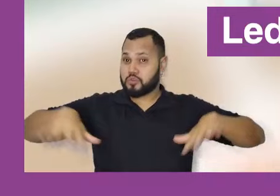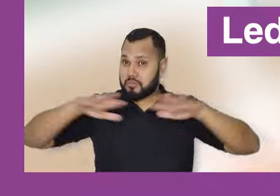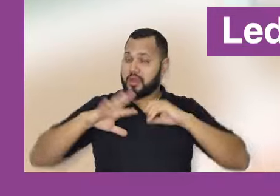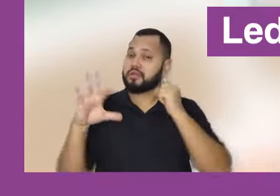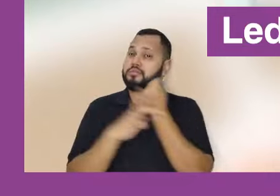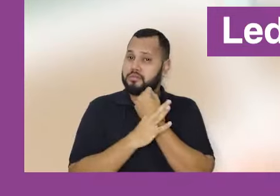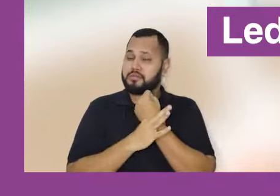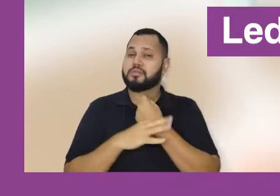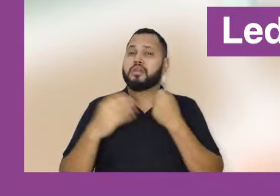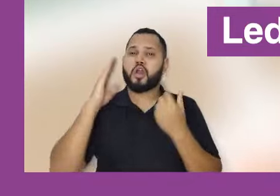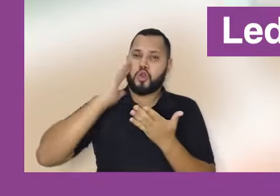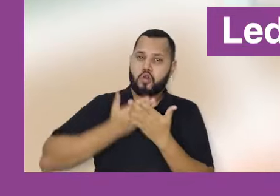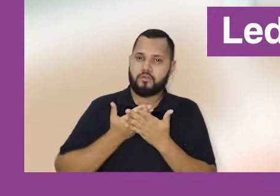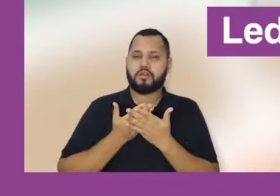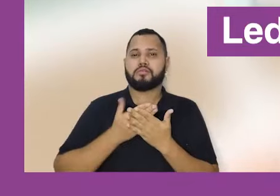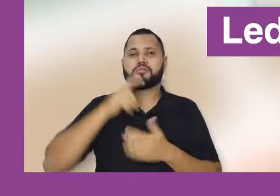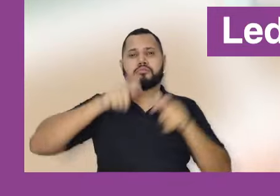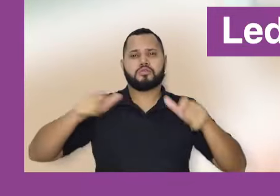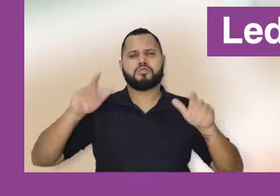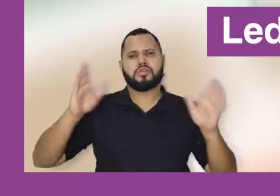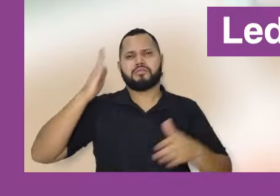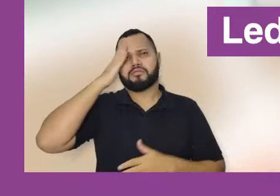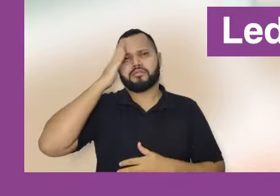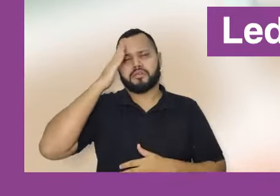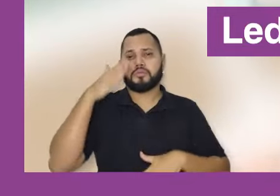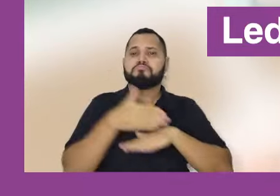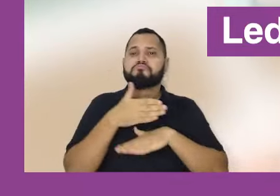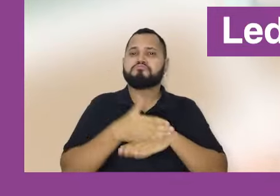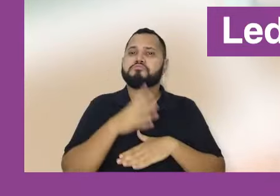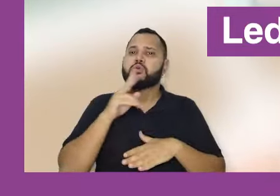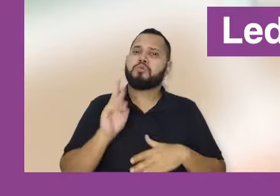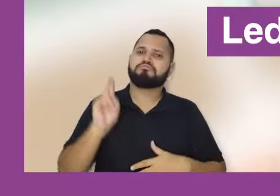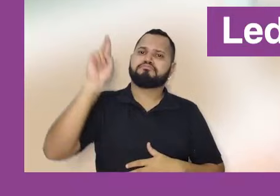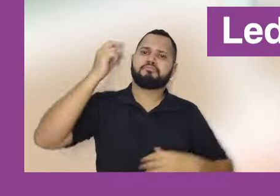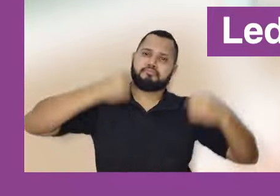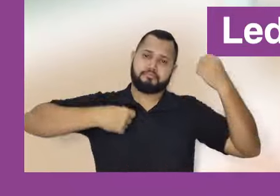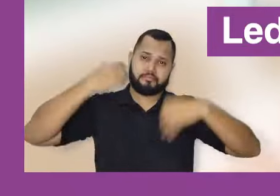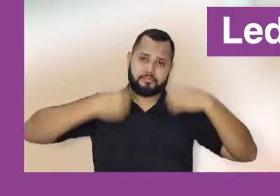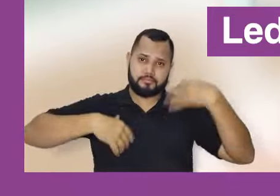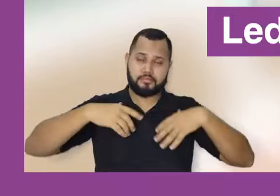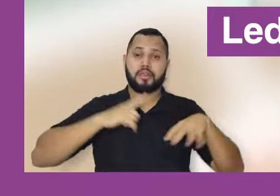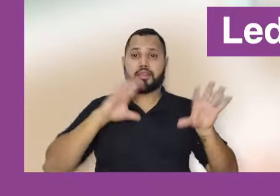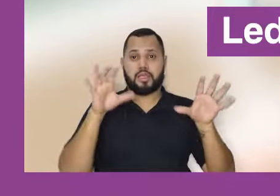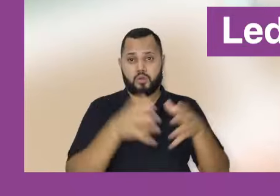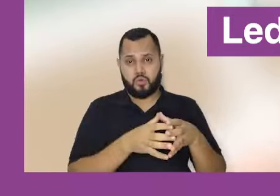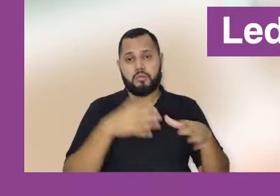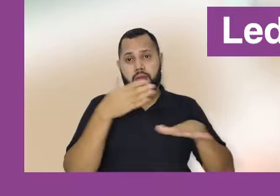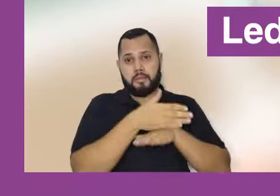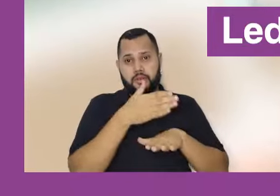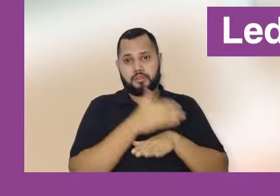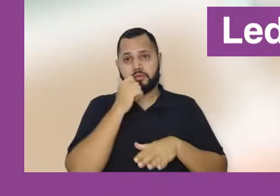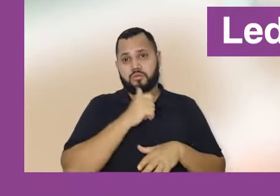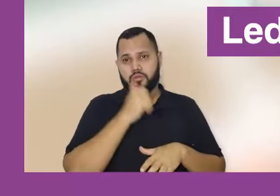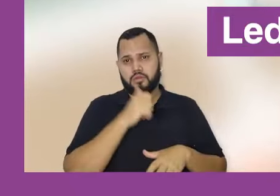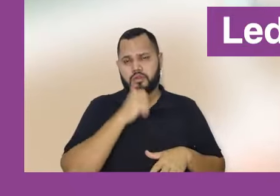ele é assegurado um espaço de confiança onde as pessoas conseguem participar e colocar sua voz então a gente tem grupos para participação